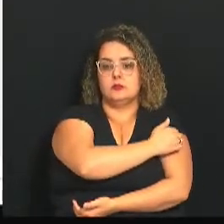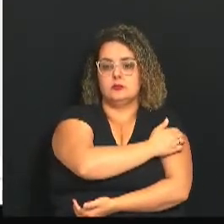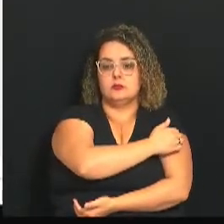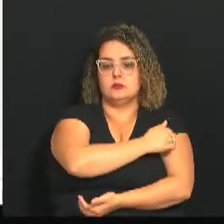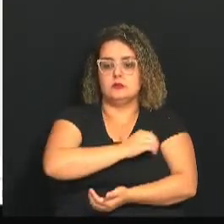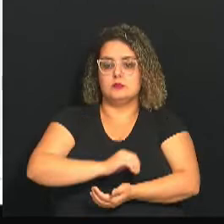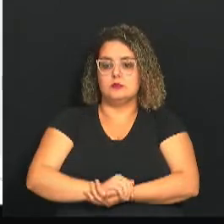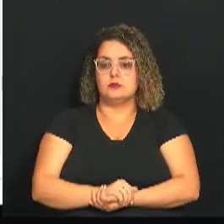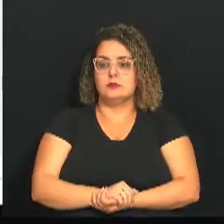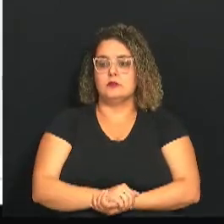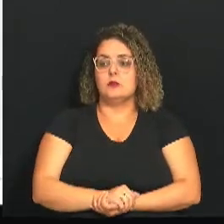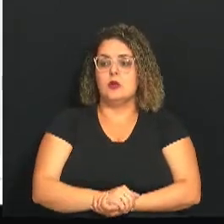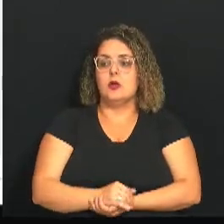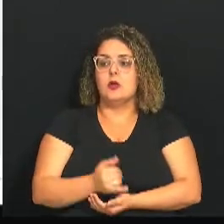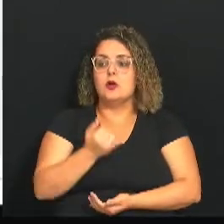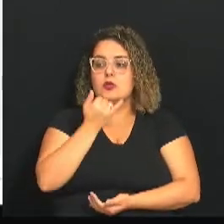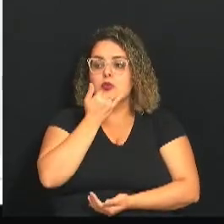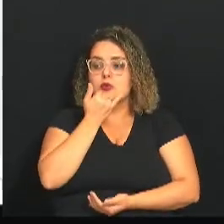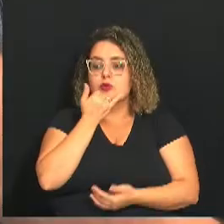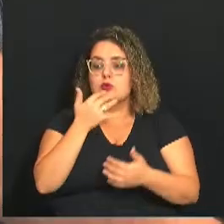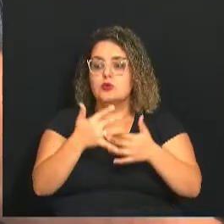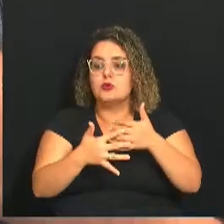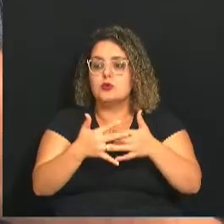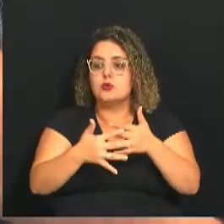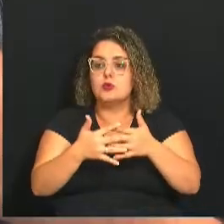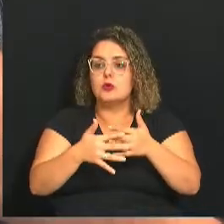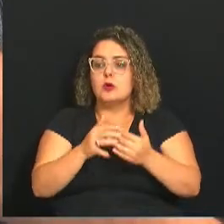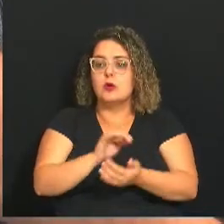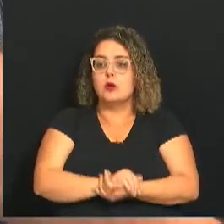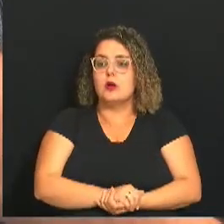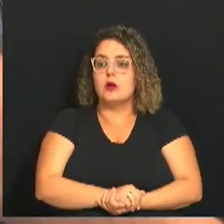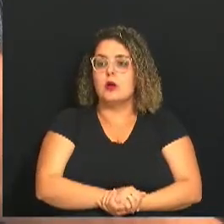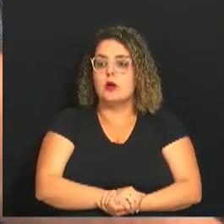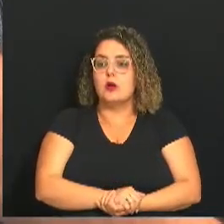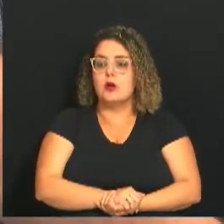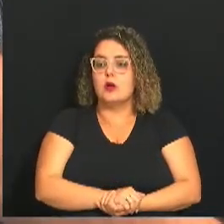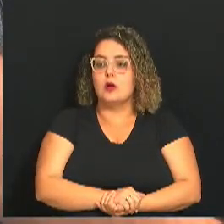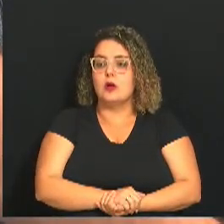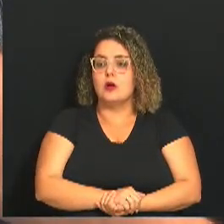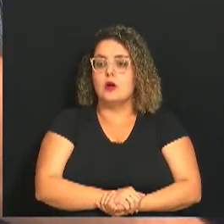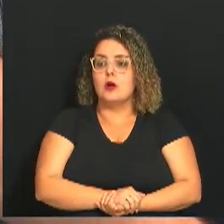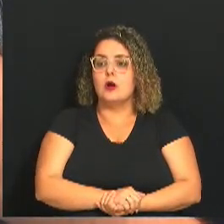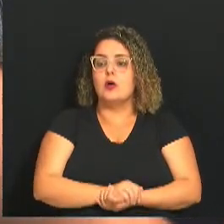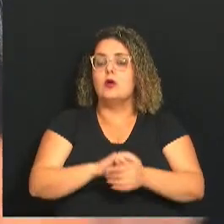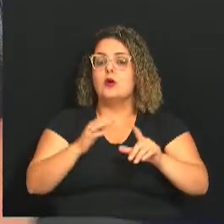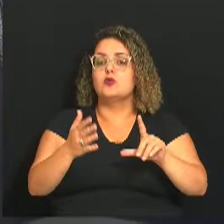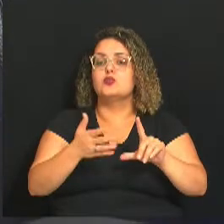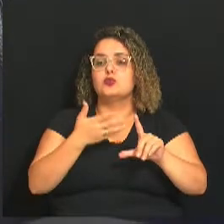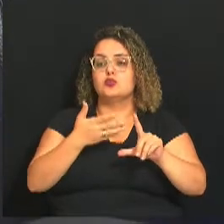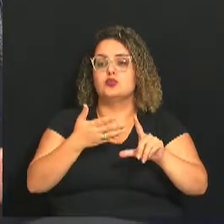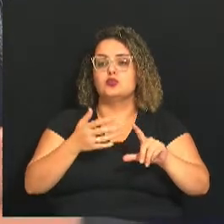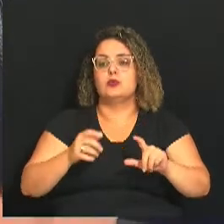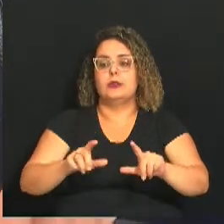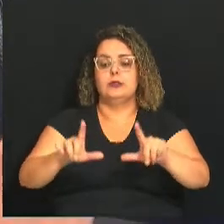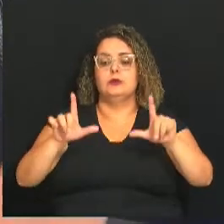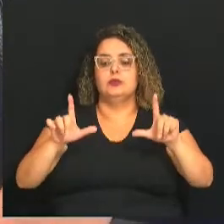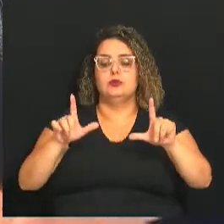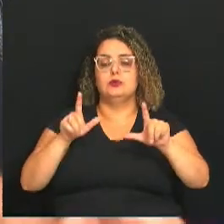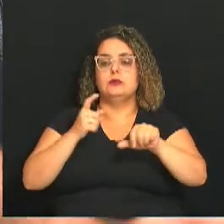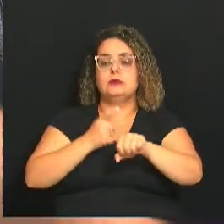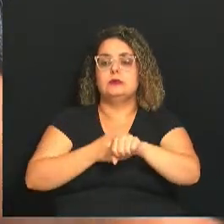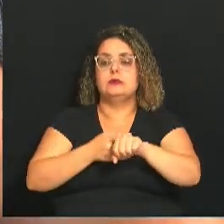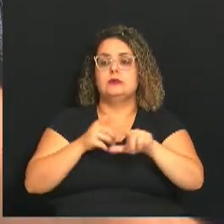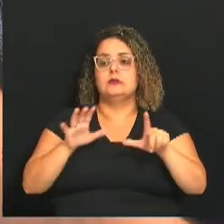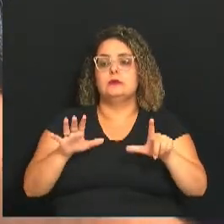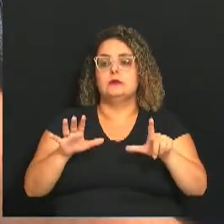Bruno, desculpa te interromper, mas a sua apresentação ainda está